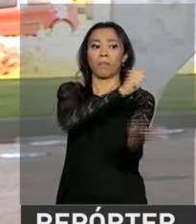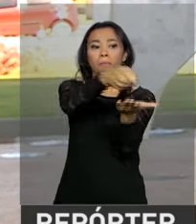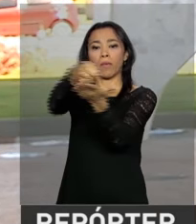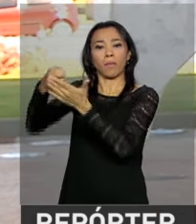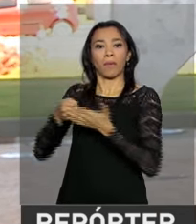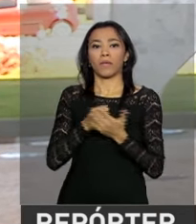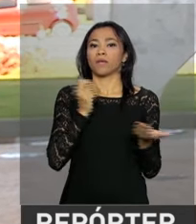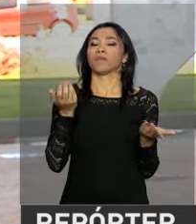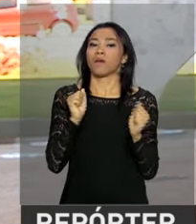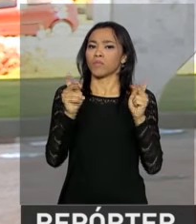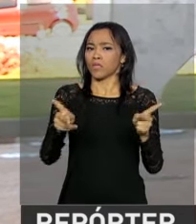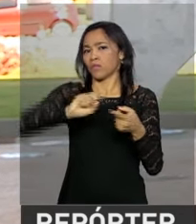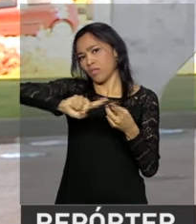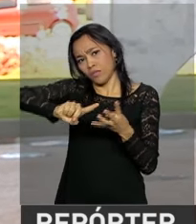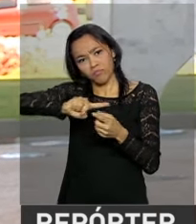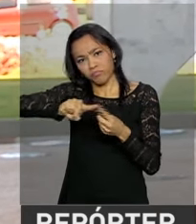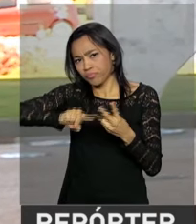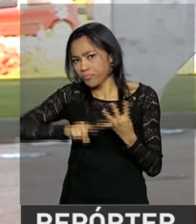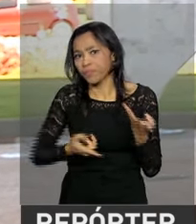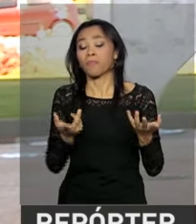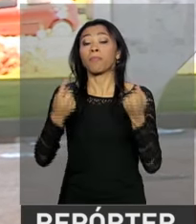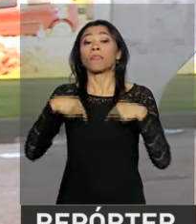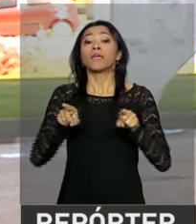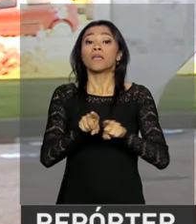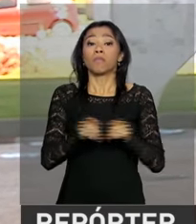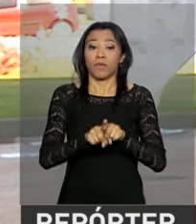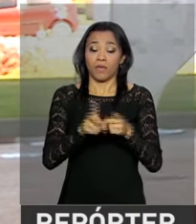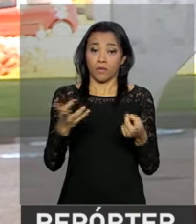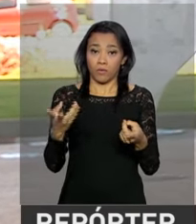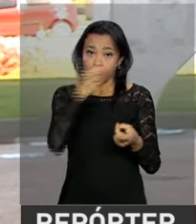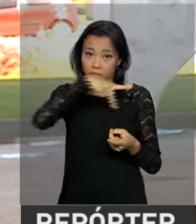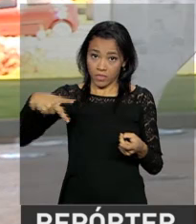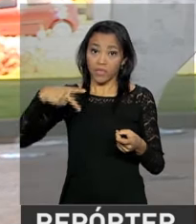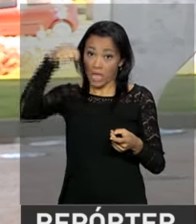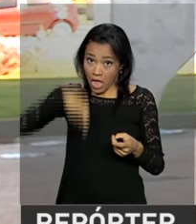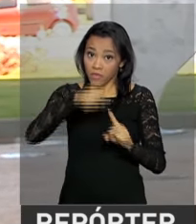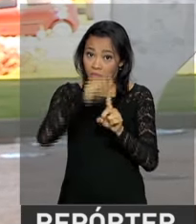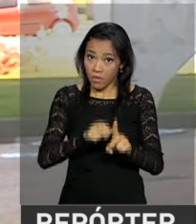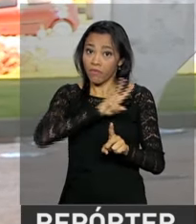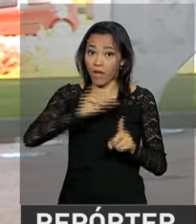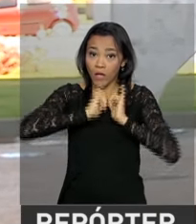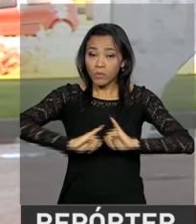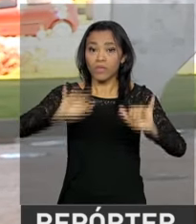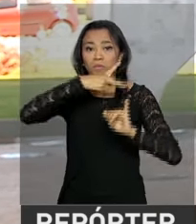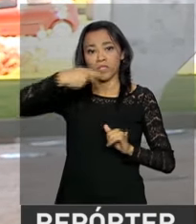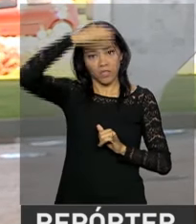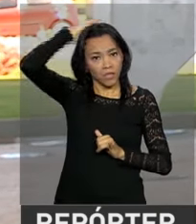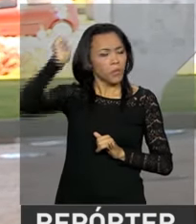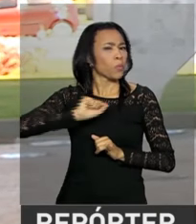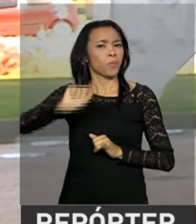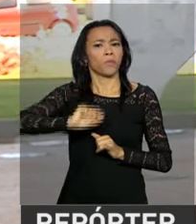sistema previdenciário. O presidente Michel Temer também anunciou que vai anunciar neste mês ainda o novo plano de concessões